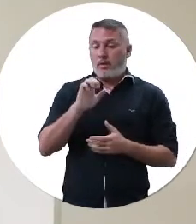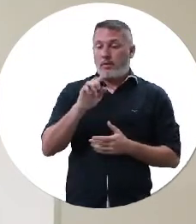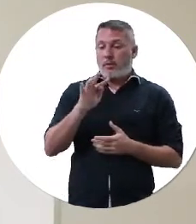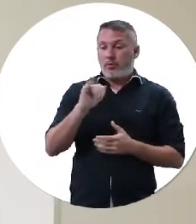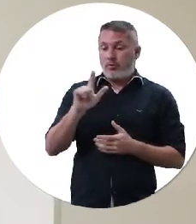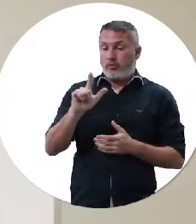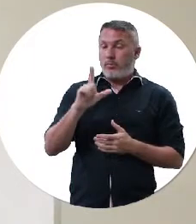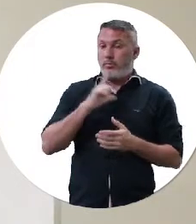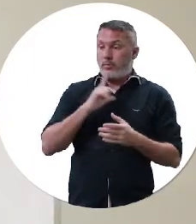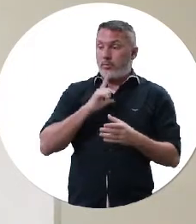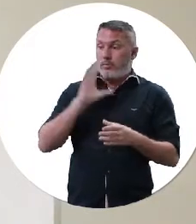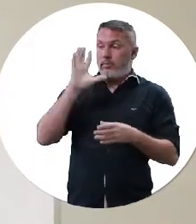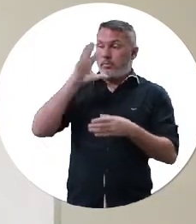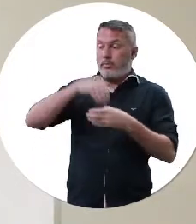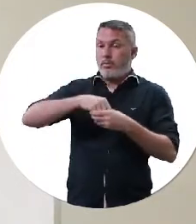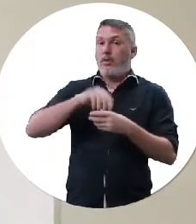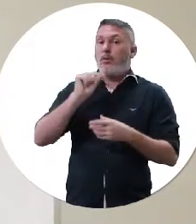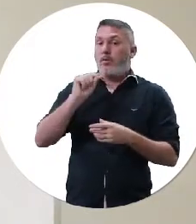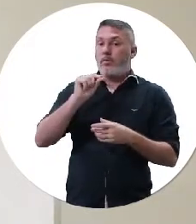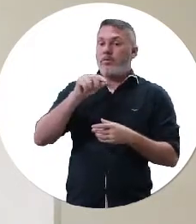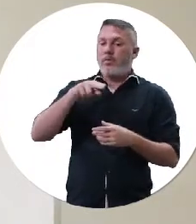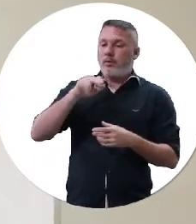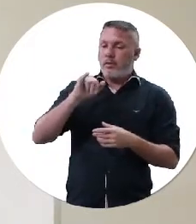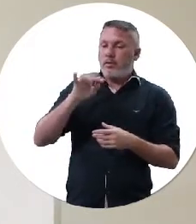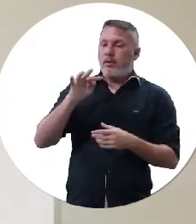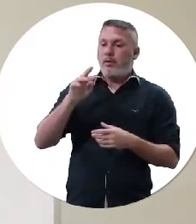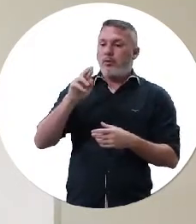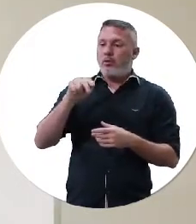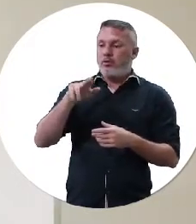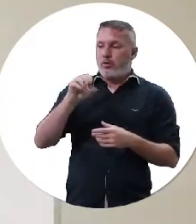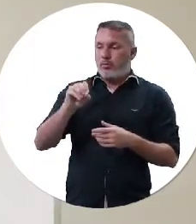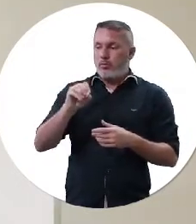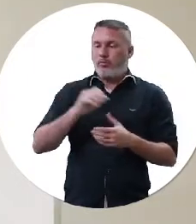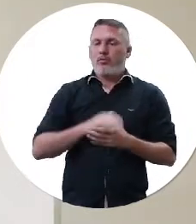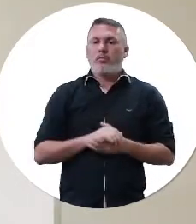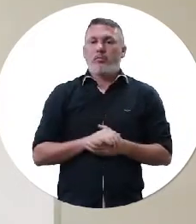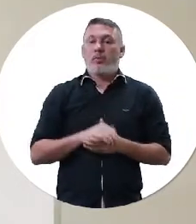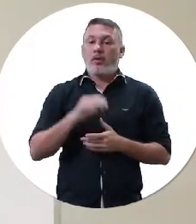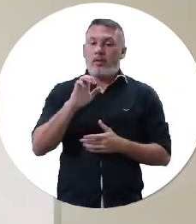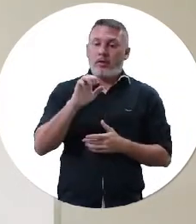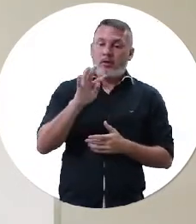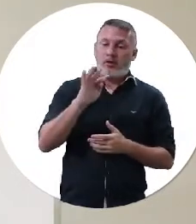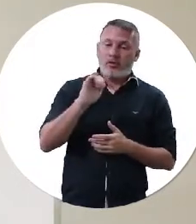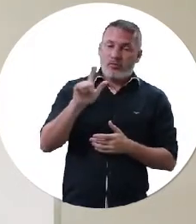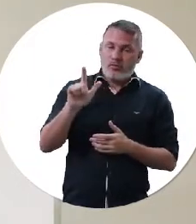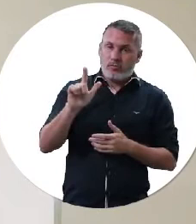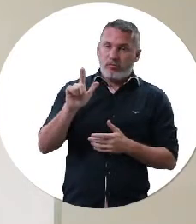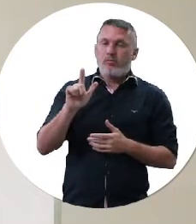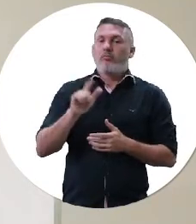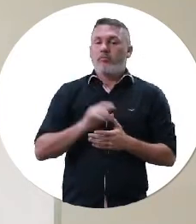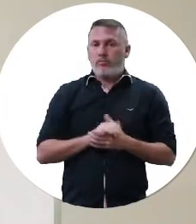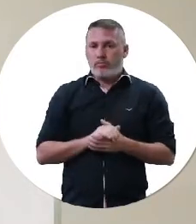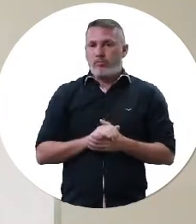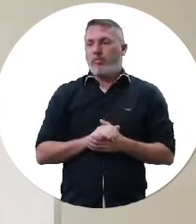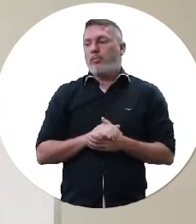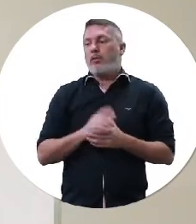N-etil. O etil está ligado no nitrogênio. N-etil,